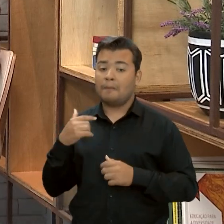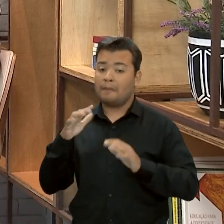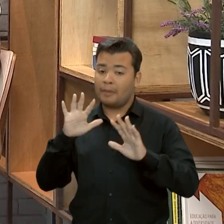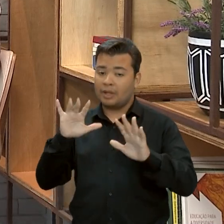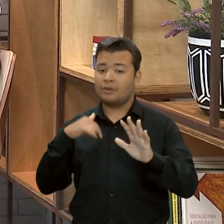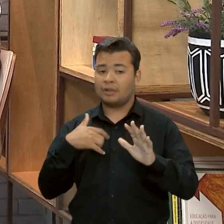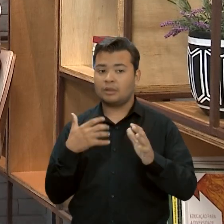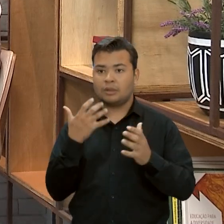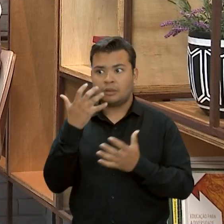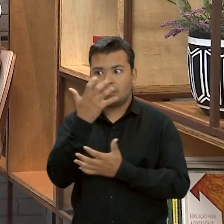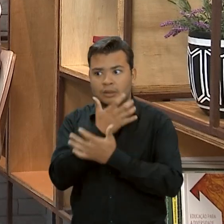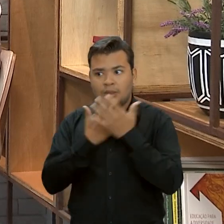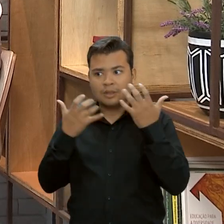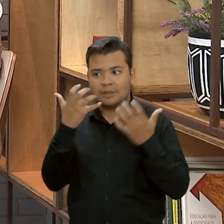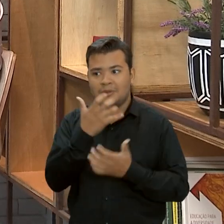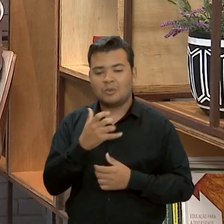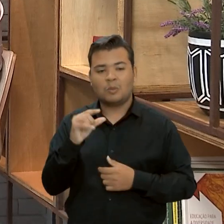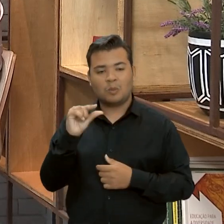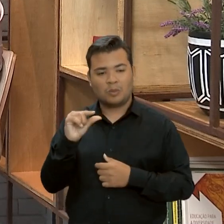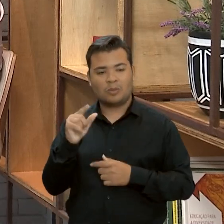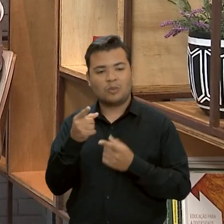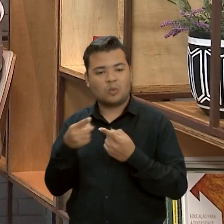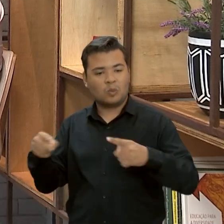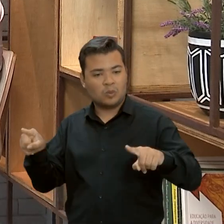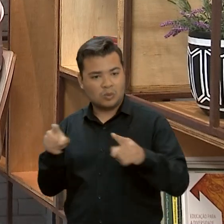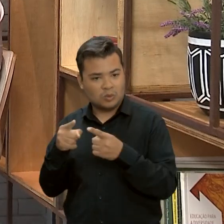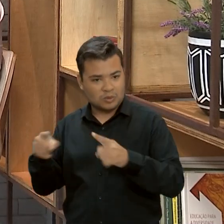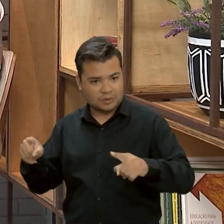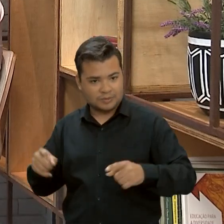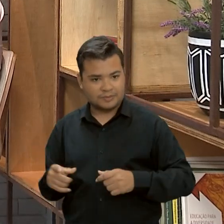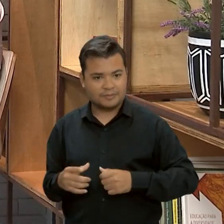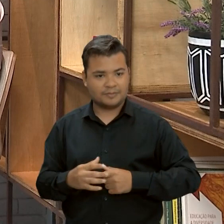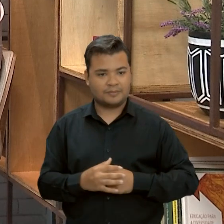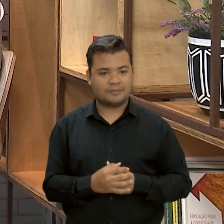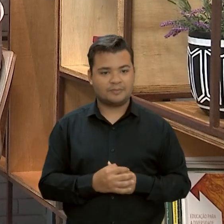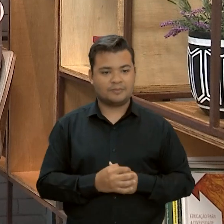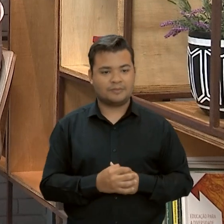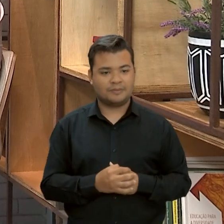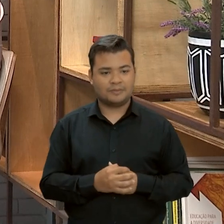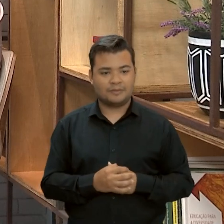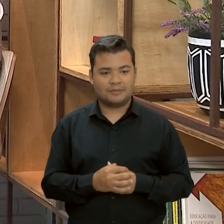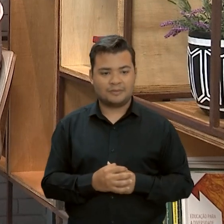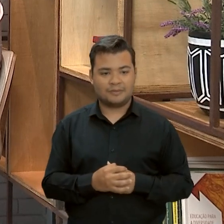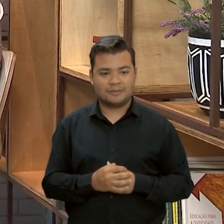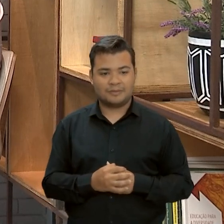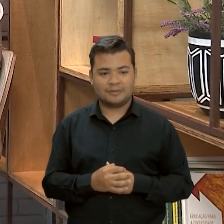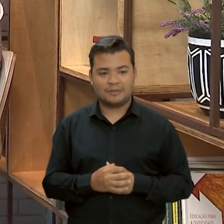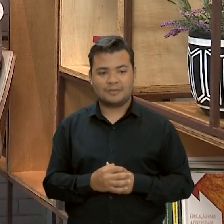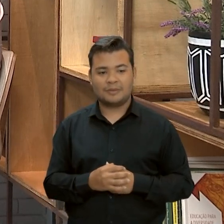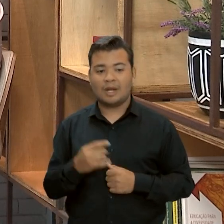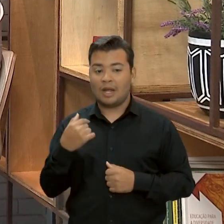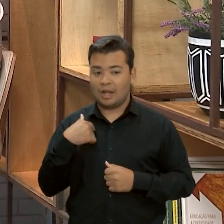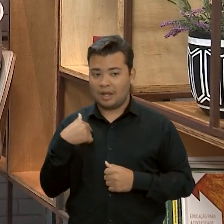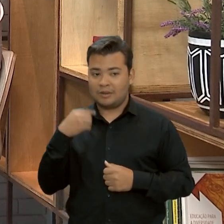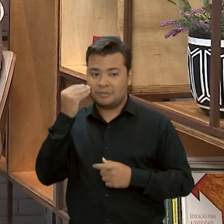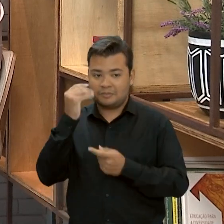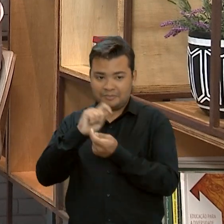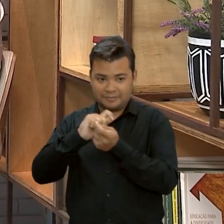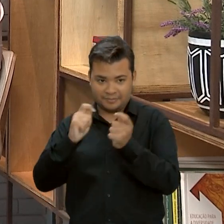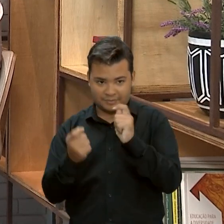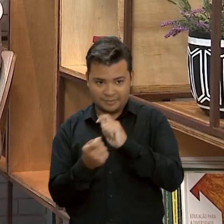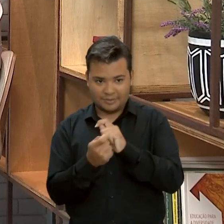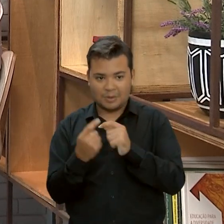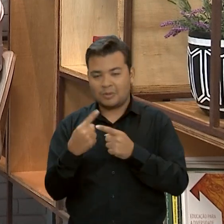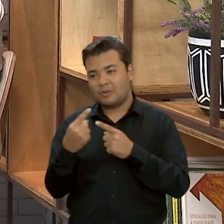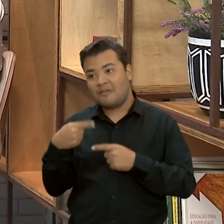você cantar um pedacinho de Companheiro pra gente. Uai, não, vou fazer uma pequena adaptação, né? Porque não é vai, é